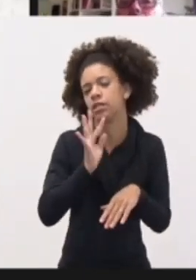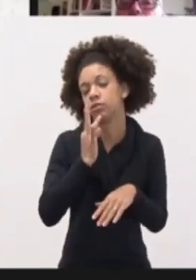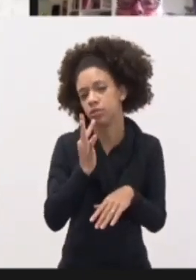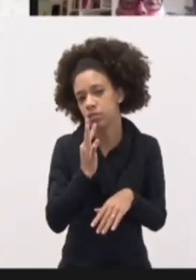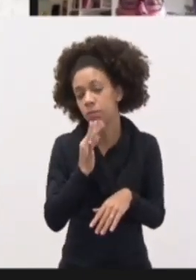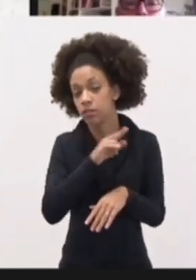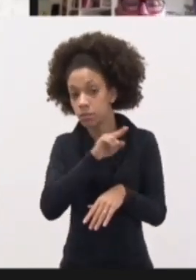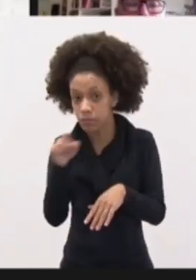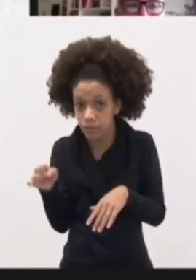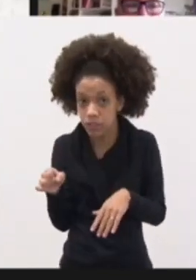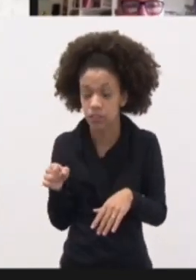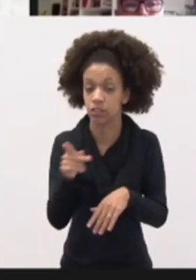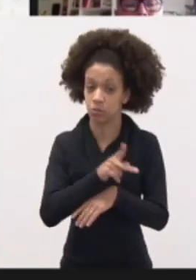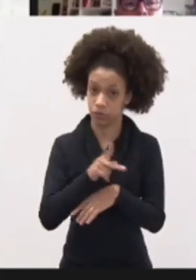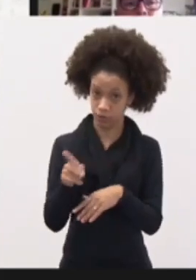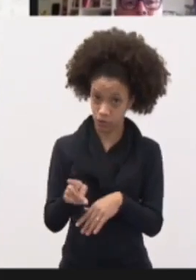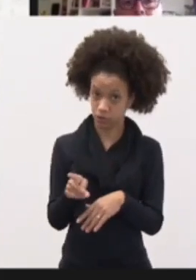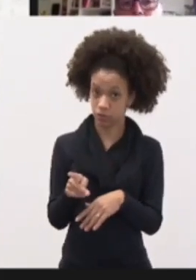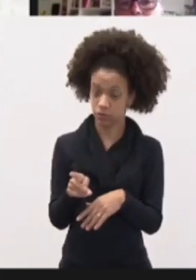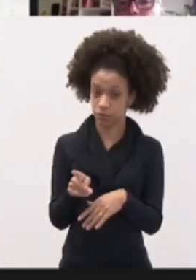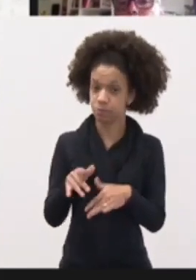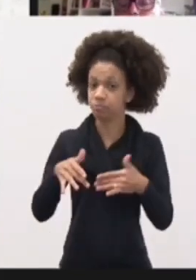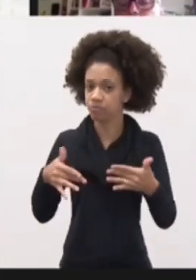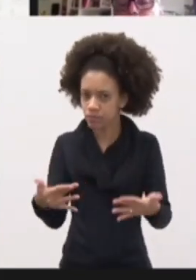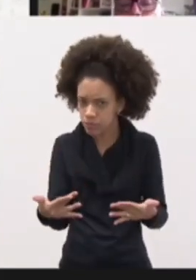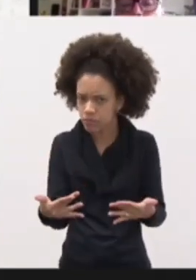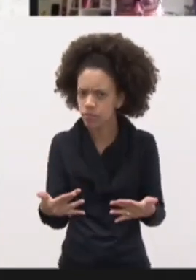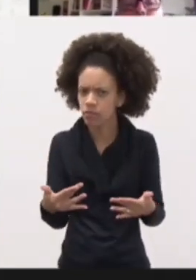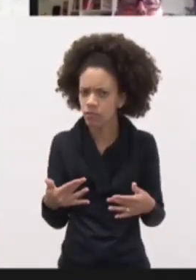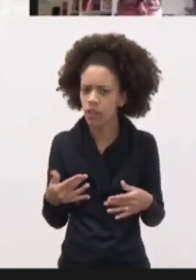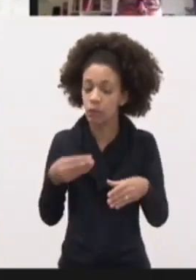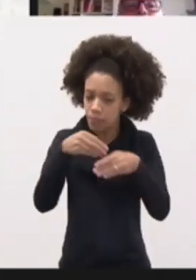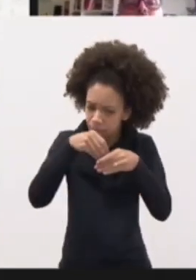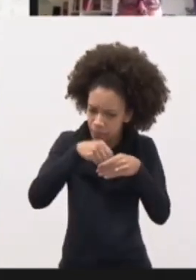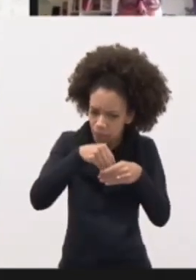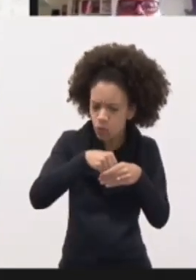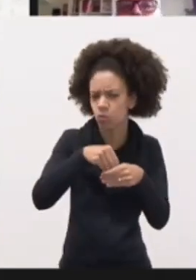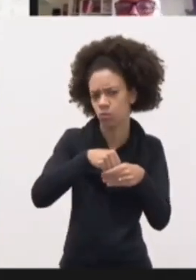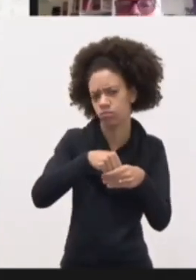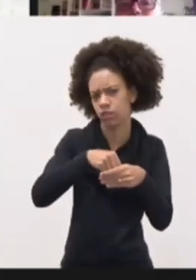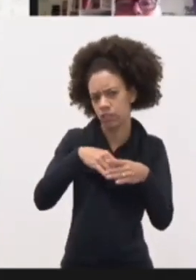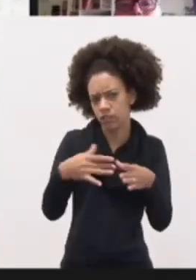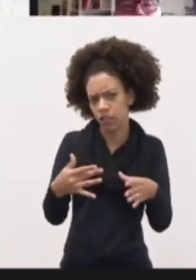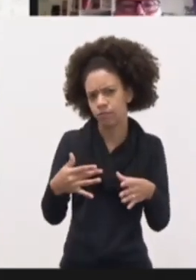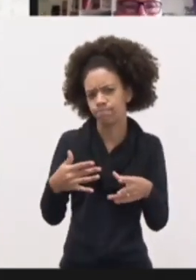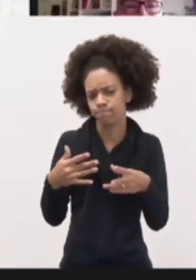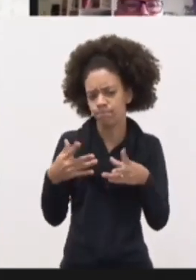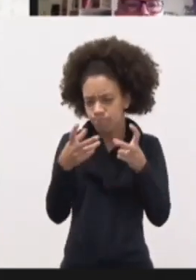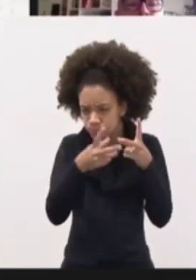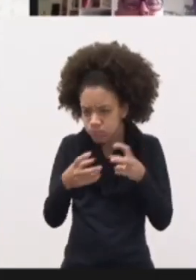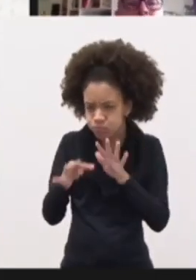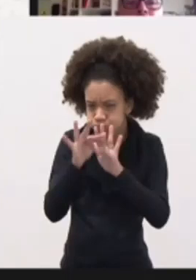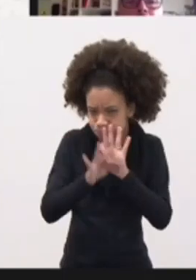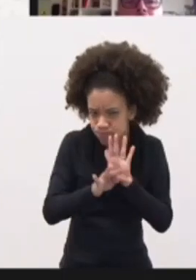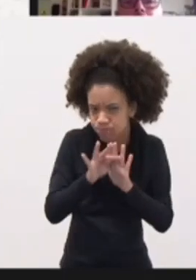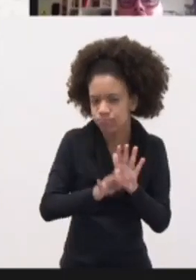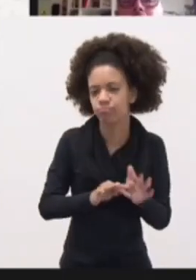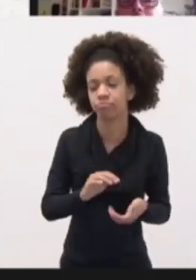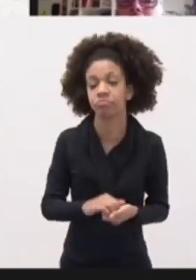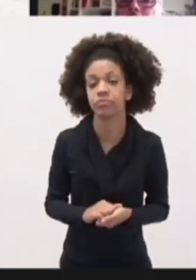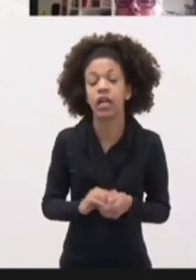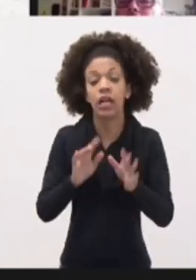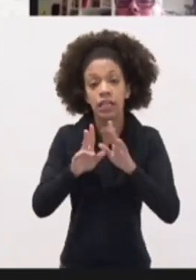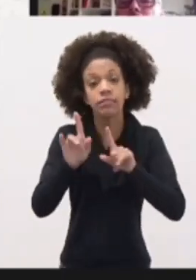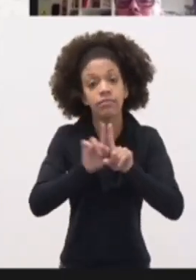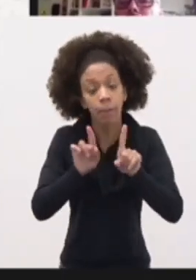para vocês, professores. Então a gente está falando dentro desse contexto de emergência, né? E vale